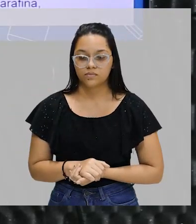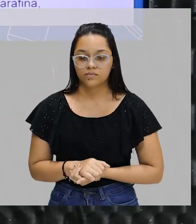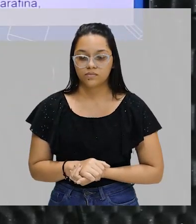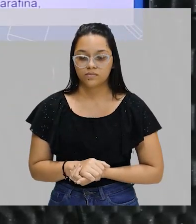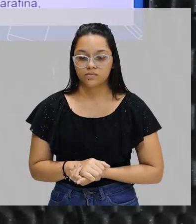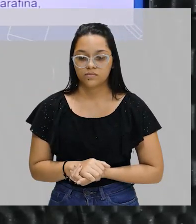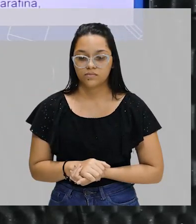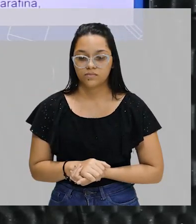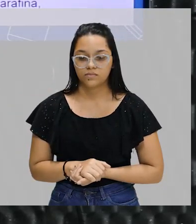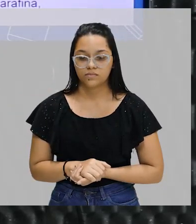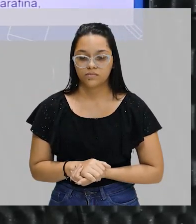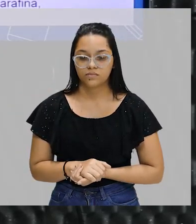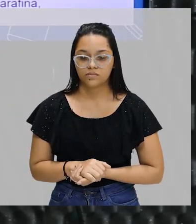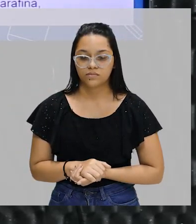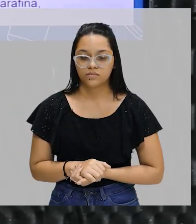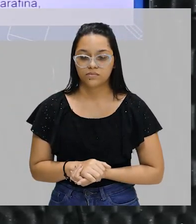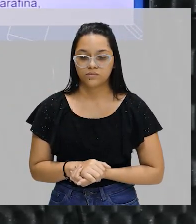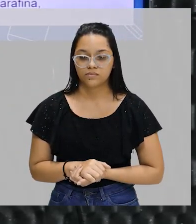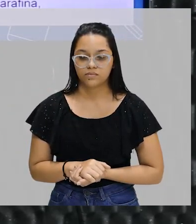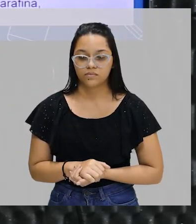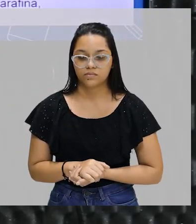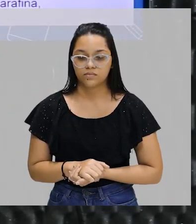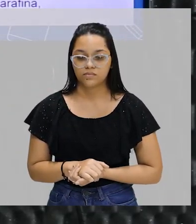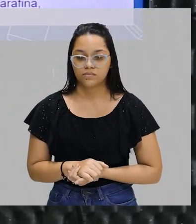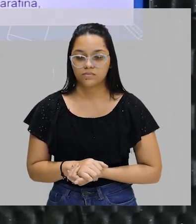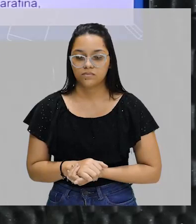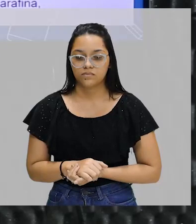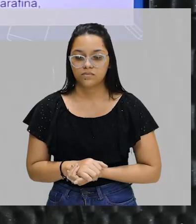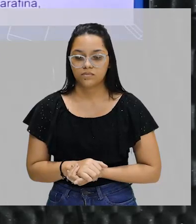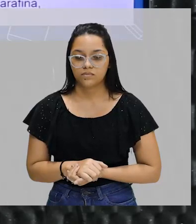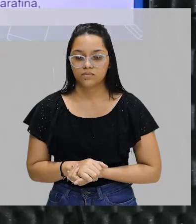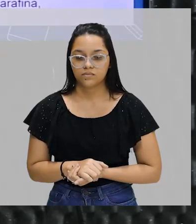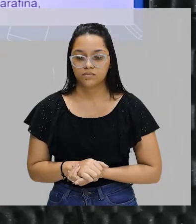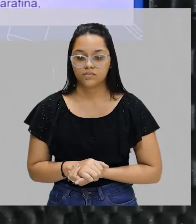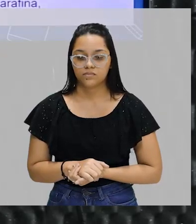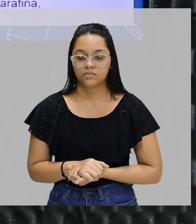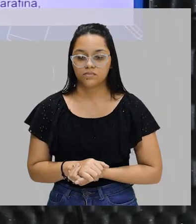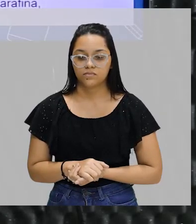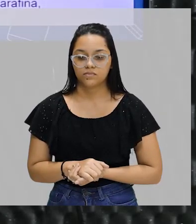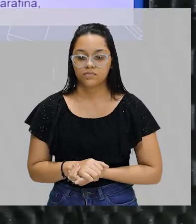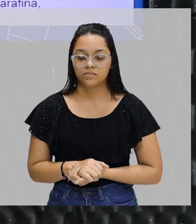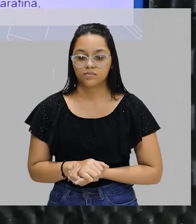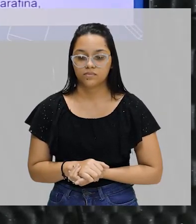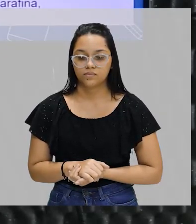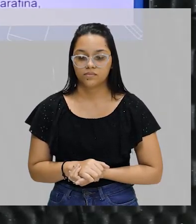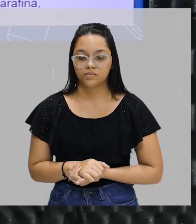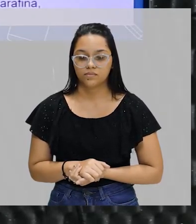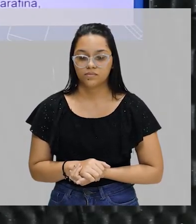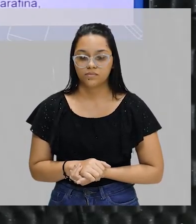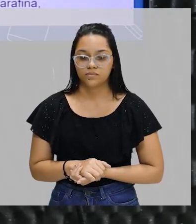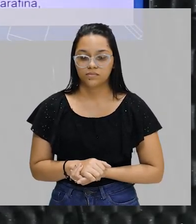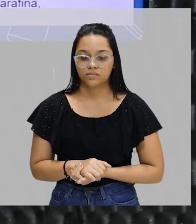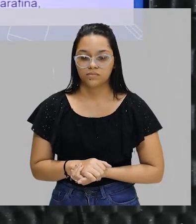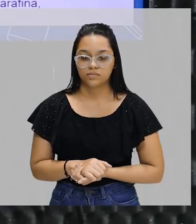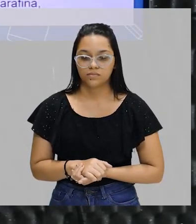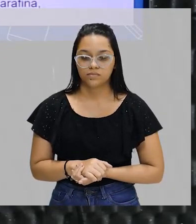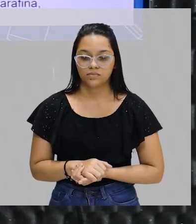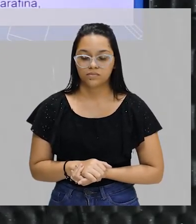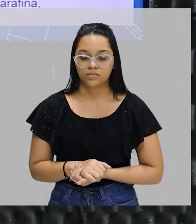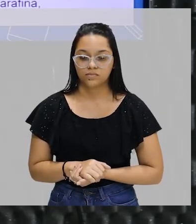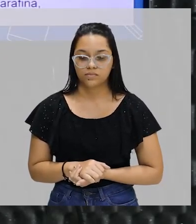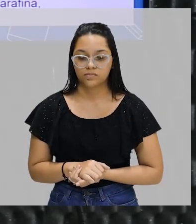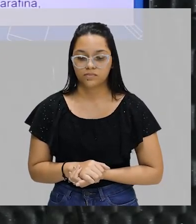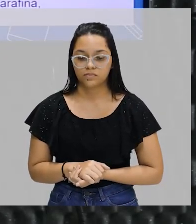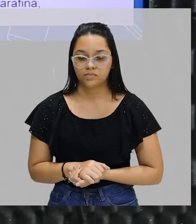orgânica e também os mais utilizados no cotidiano, os hidrocarbonetos. São